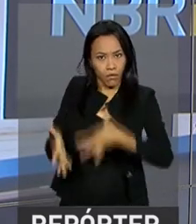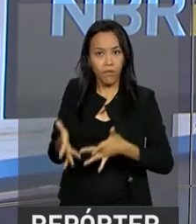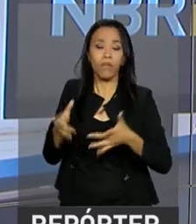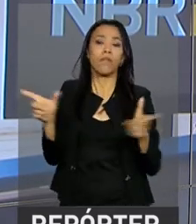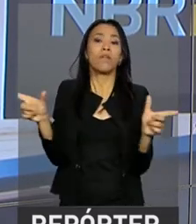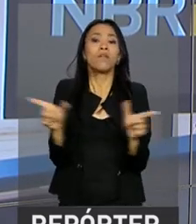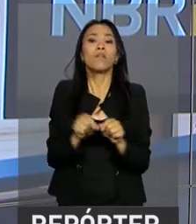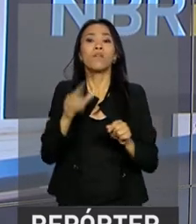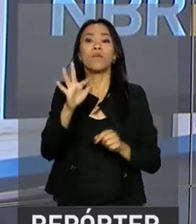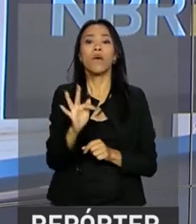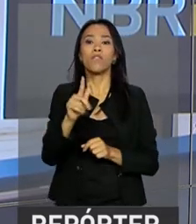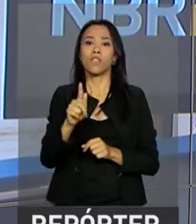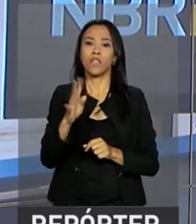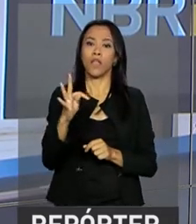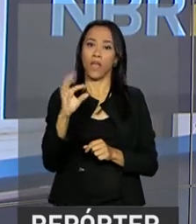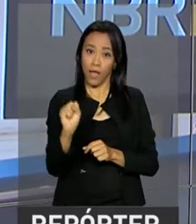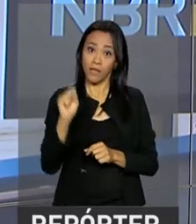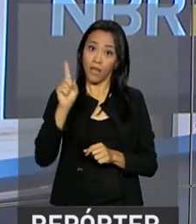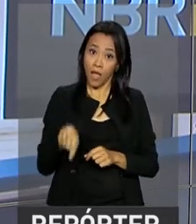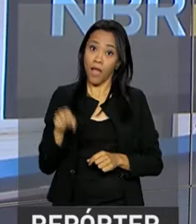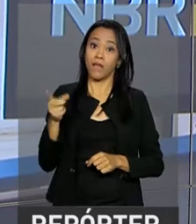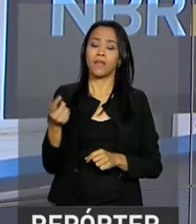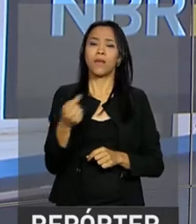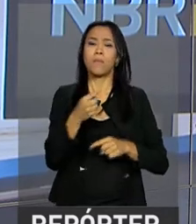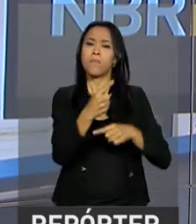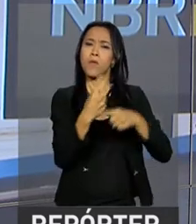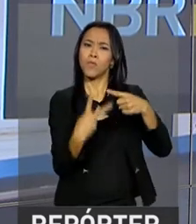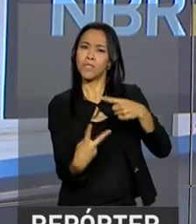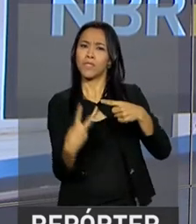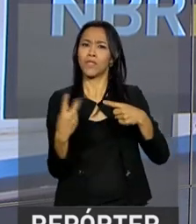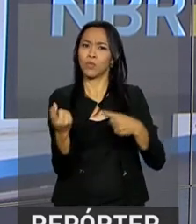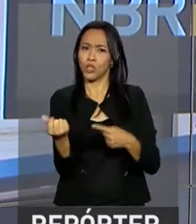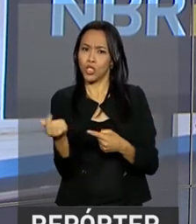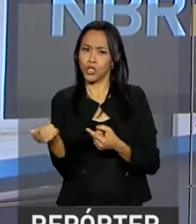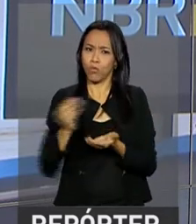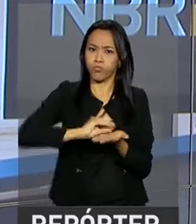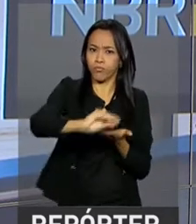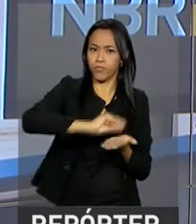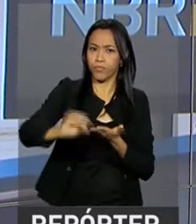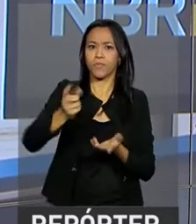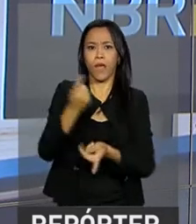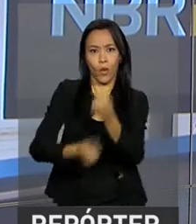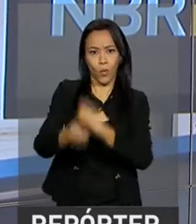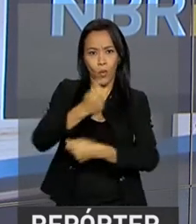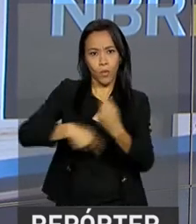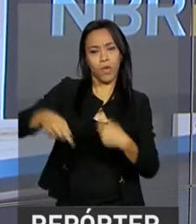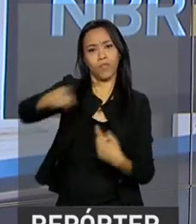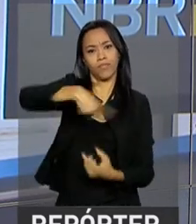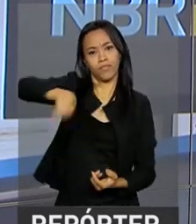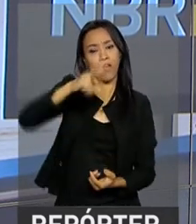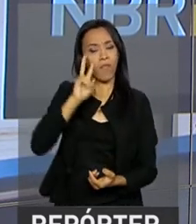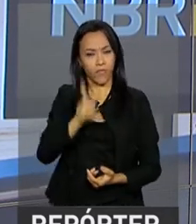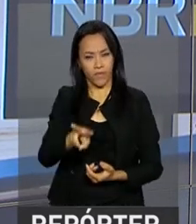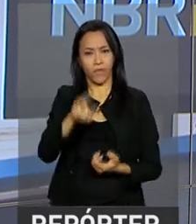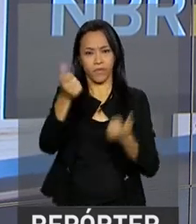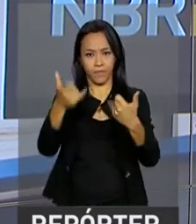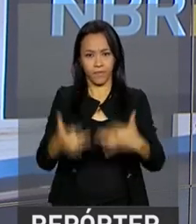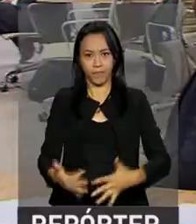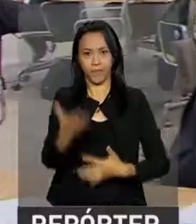a 0,5% do Produto Interno Bruto na economia. Confira na reportagem de João Pedro Neto.